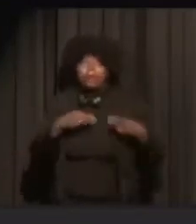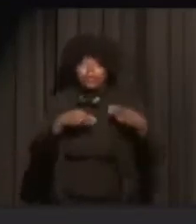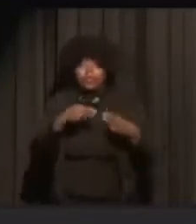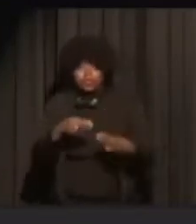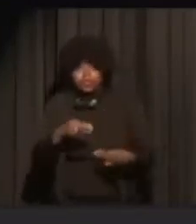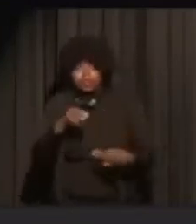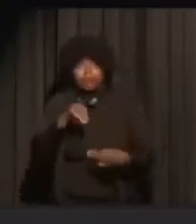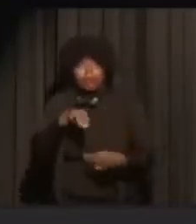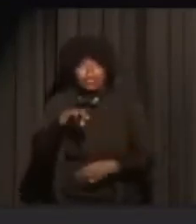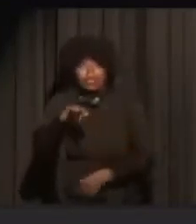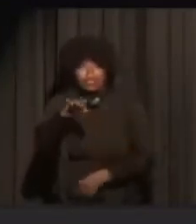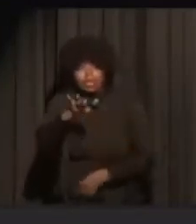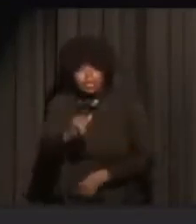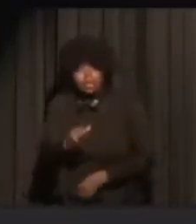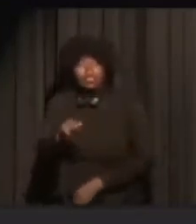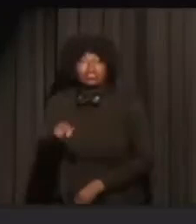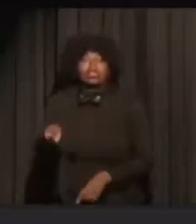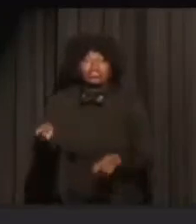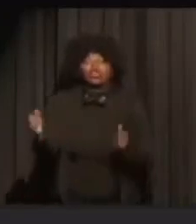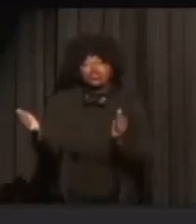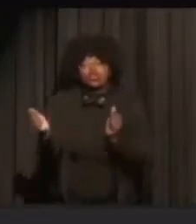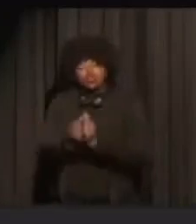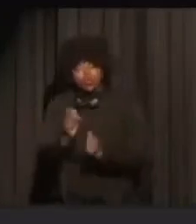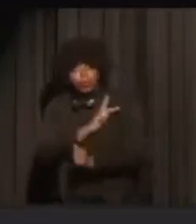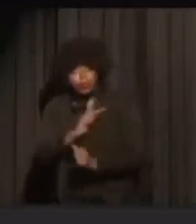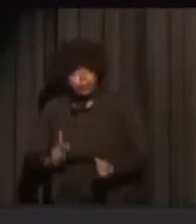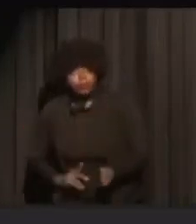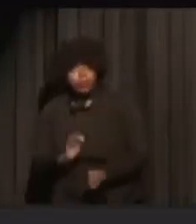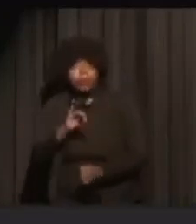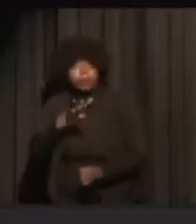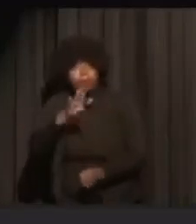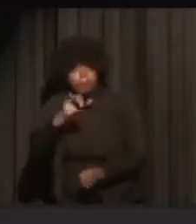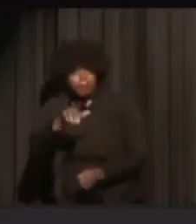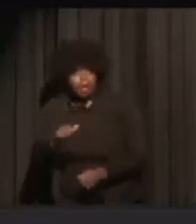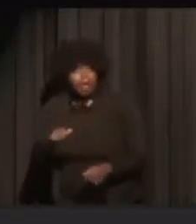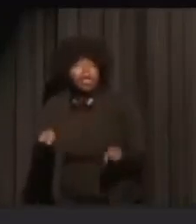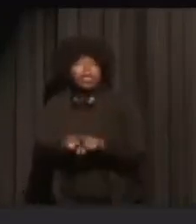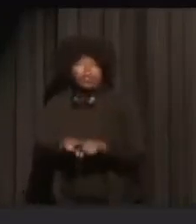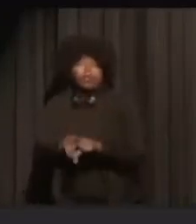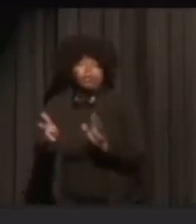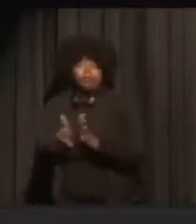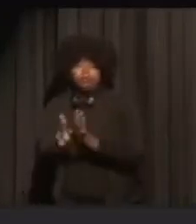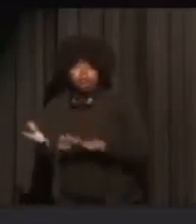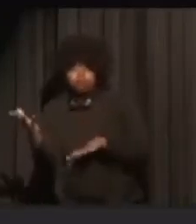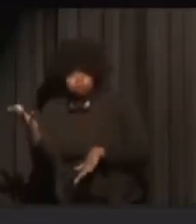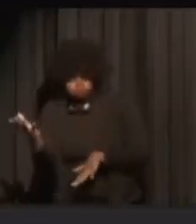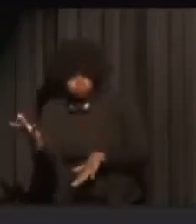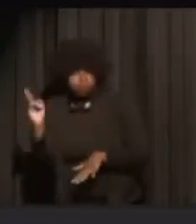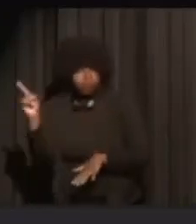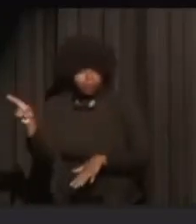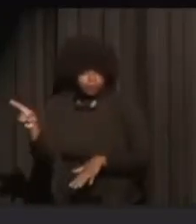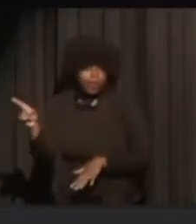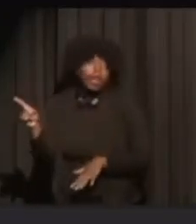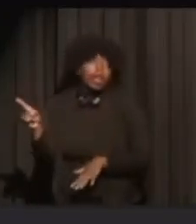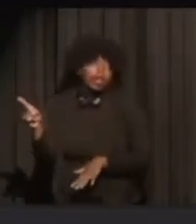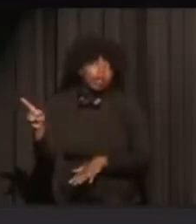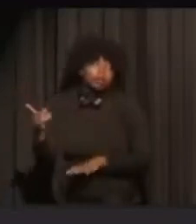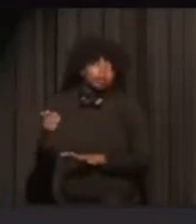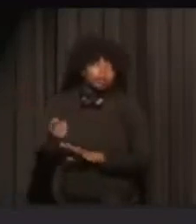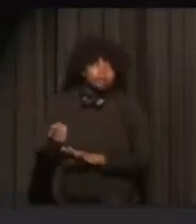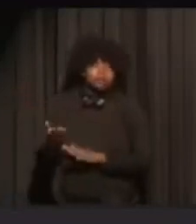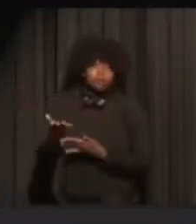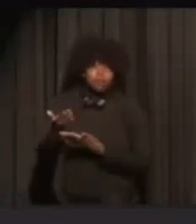e e o presidente do Ibama que também foi um parlamentar eh eh conosco lá na nossa legislatura